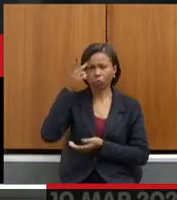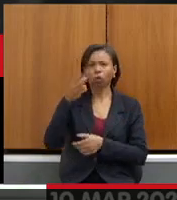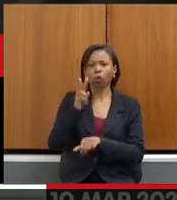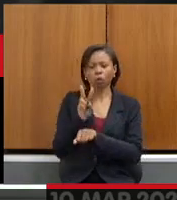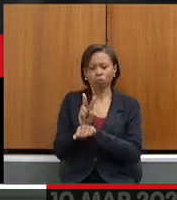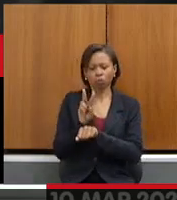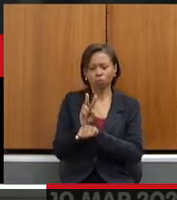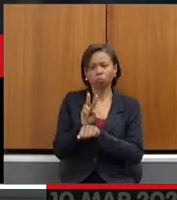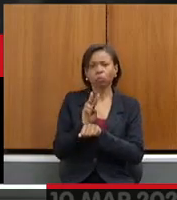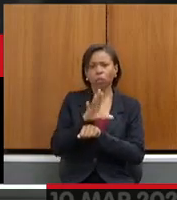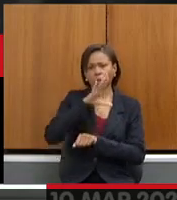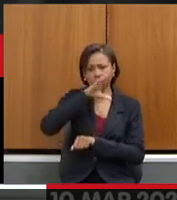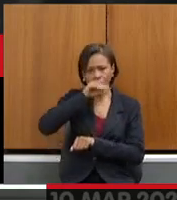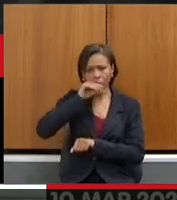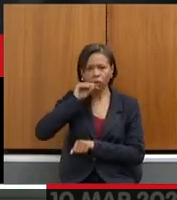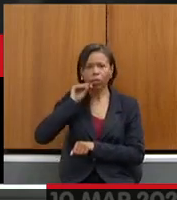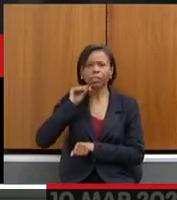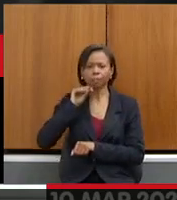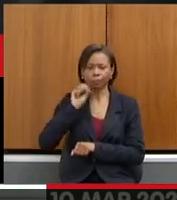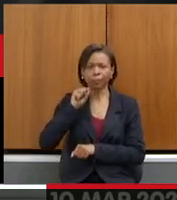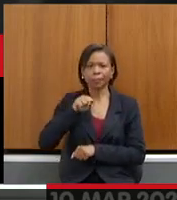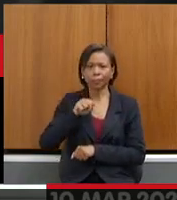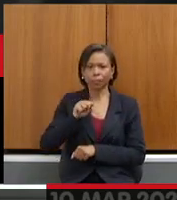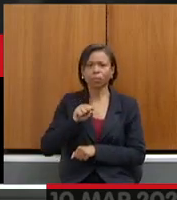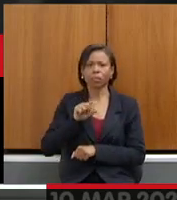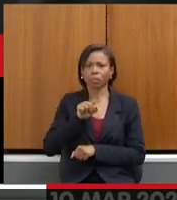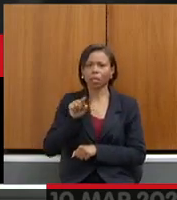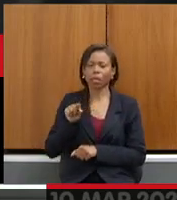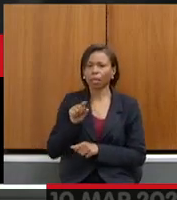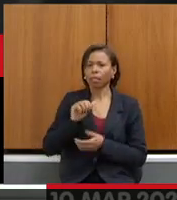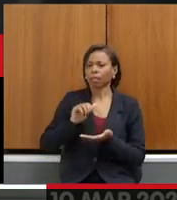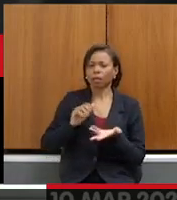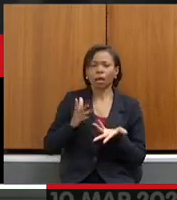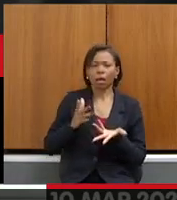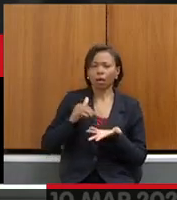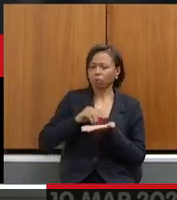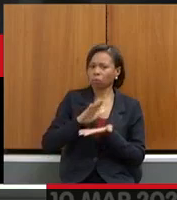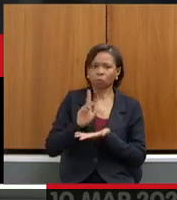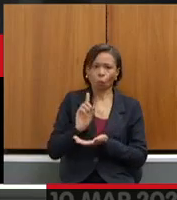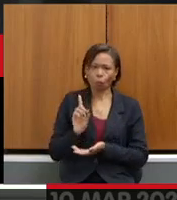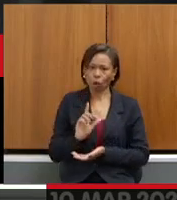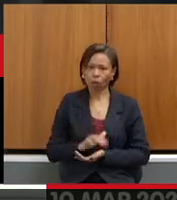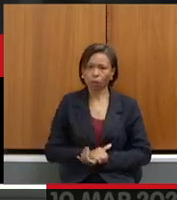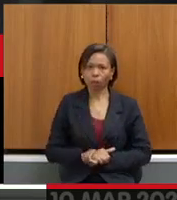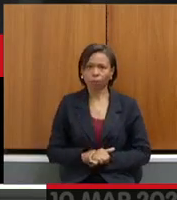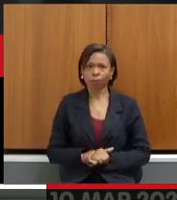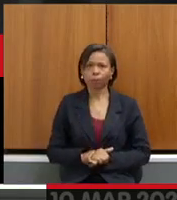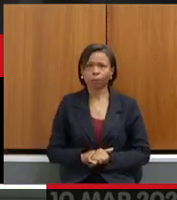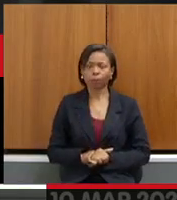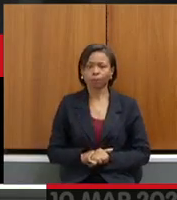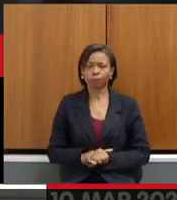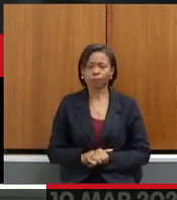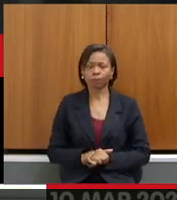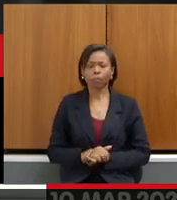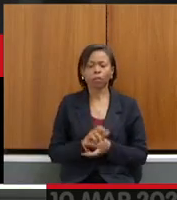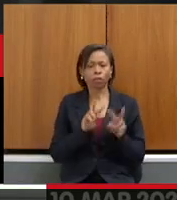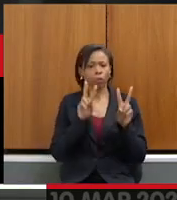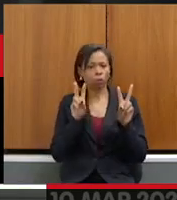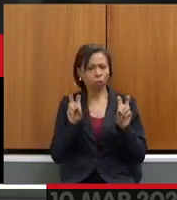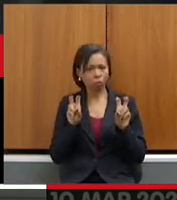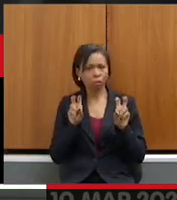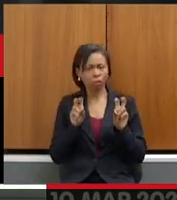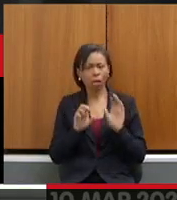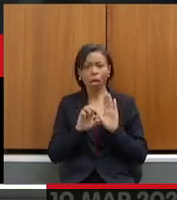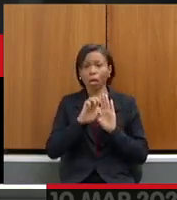nossos servidores que eles serão não terão alteração na sua qualidade funcional em relação a